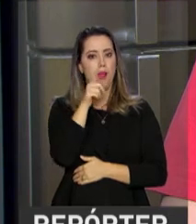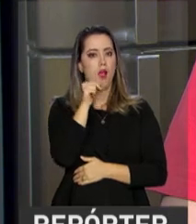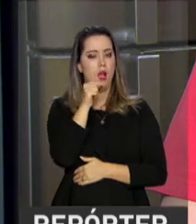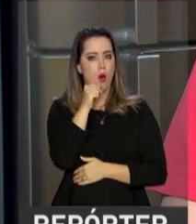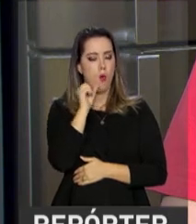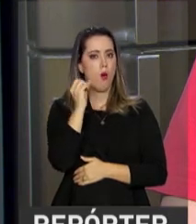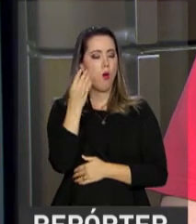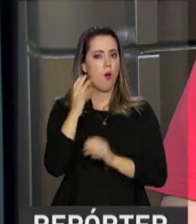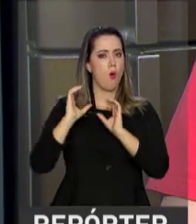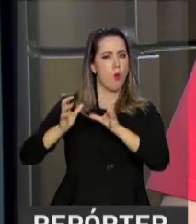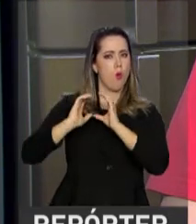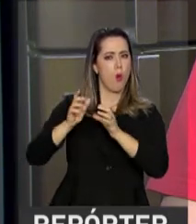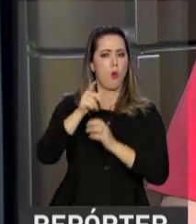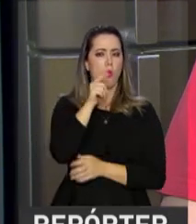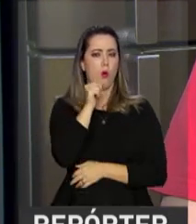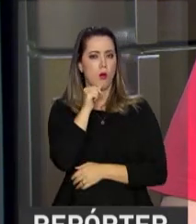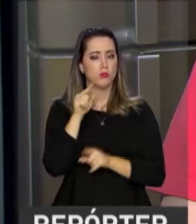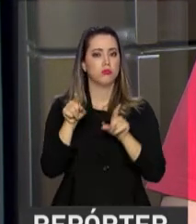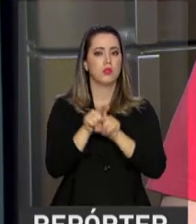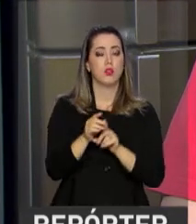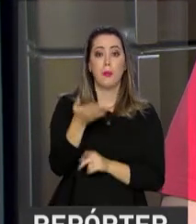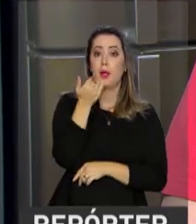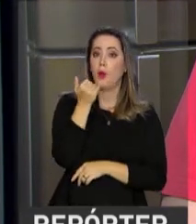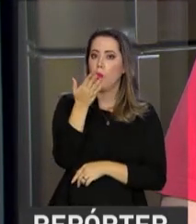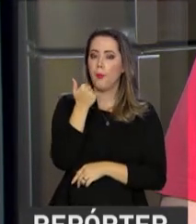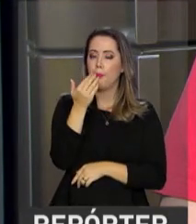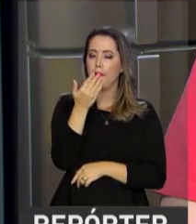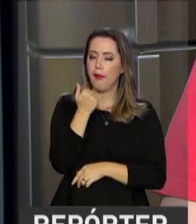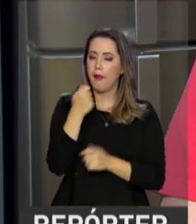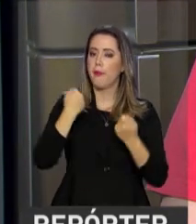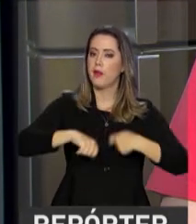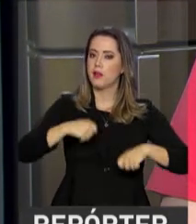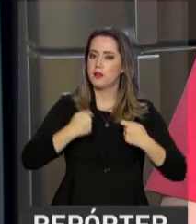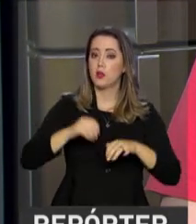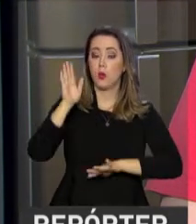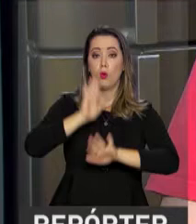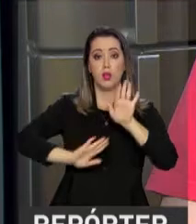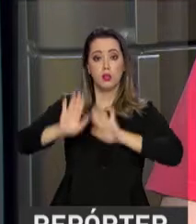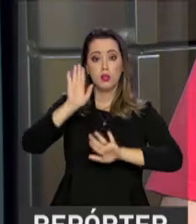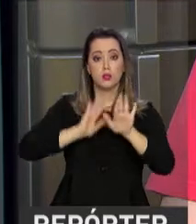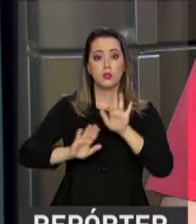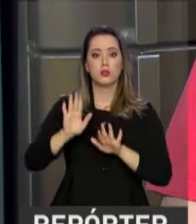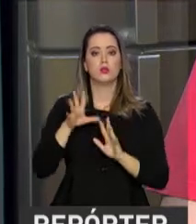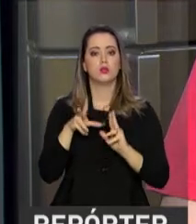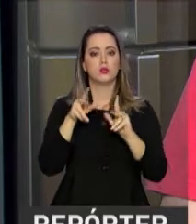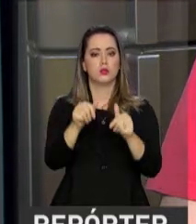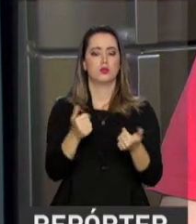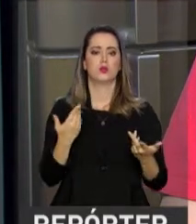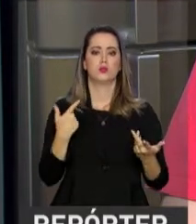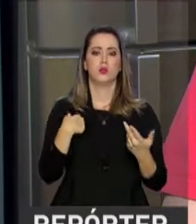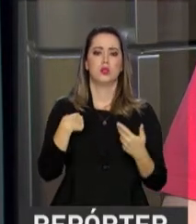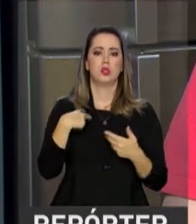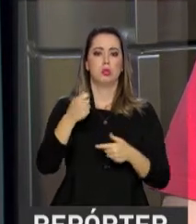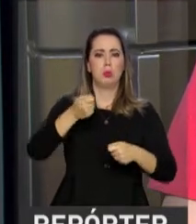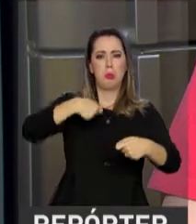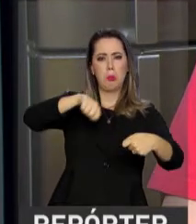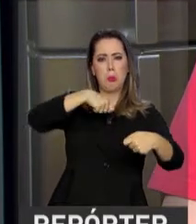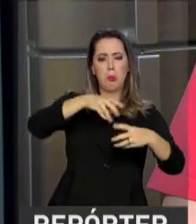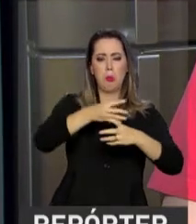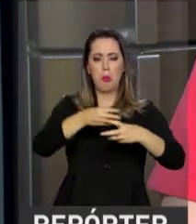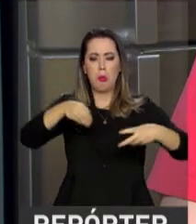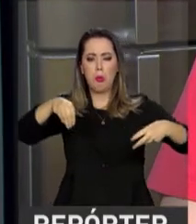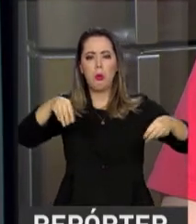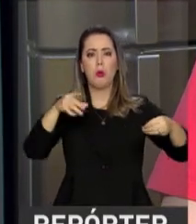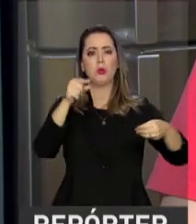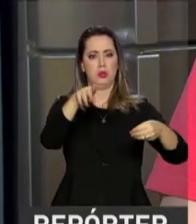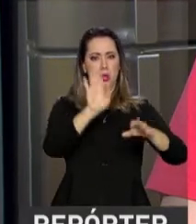água de coco, né? E também comer alguma coisa. Para eles, minha recomendação é tomar muito cuidado com essa parte toda de molho que tem na rua, que é o